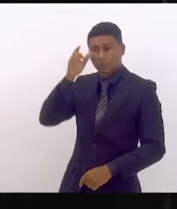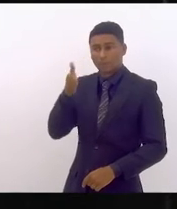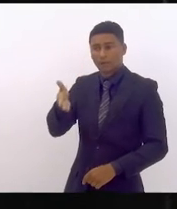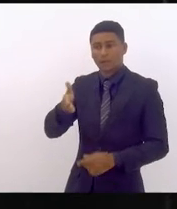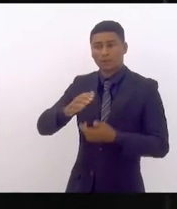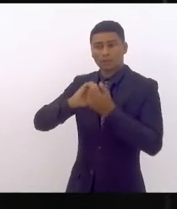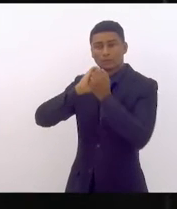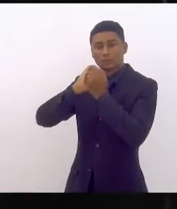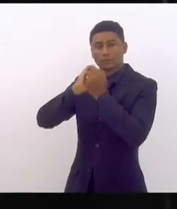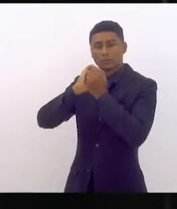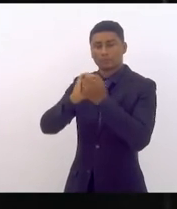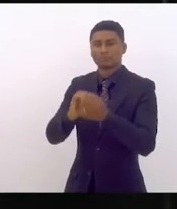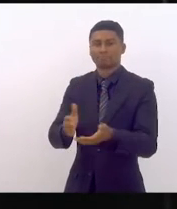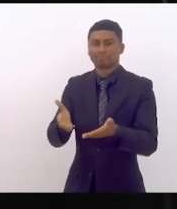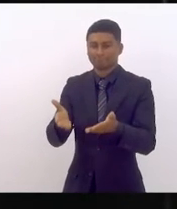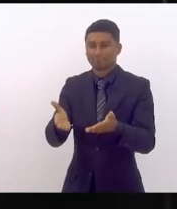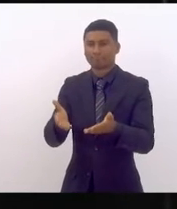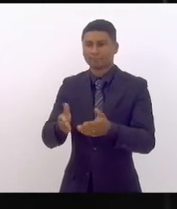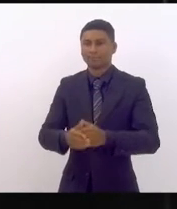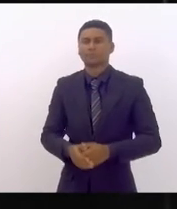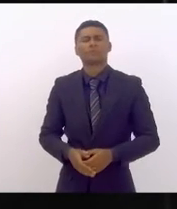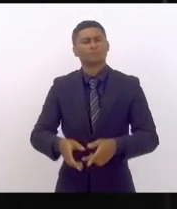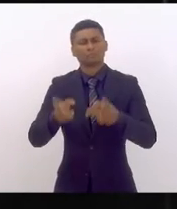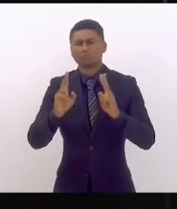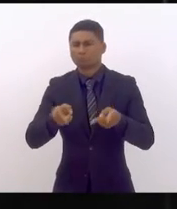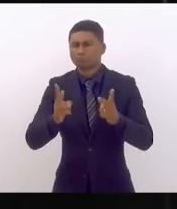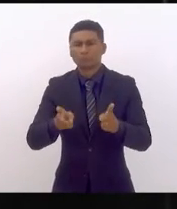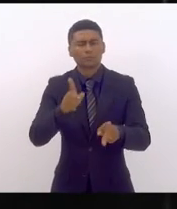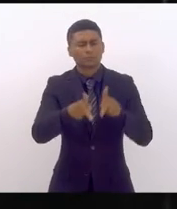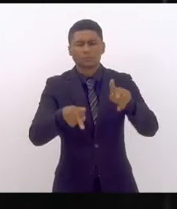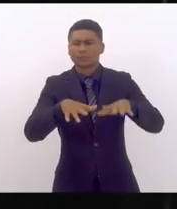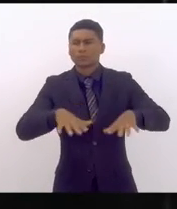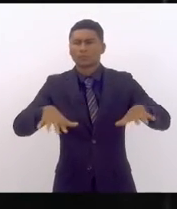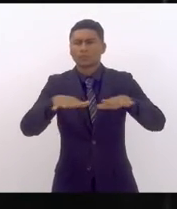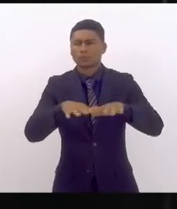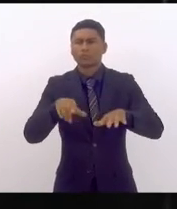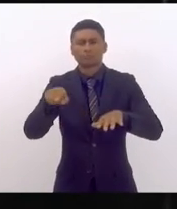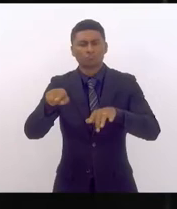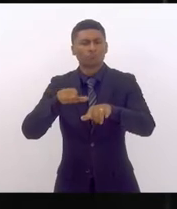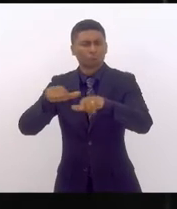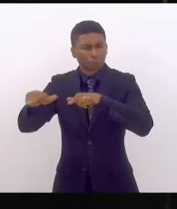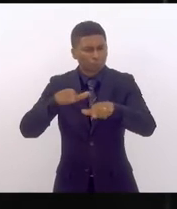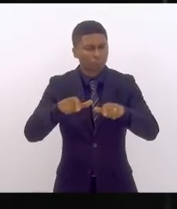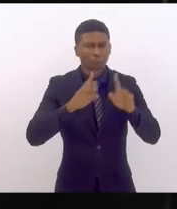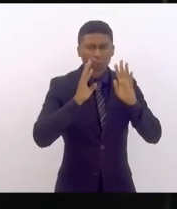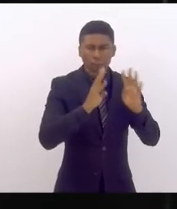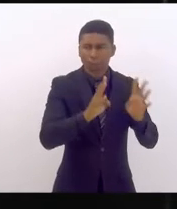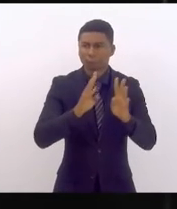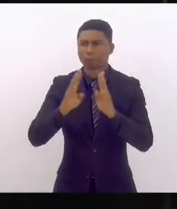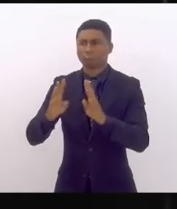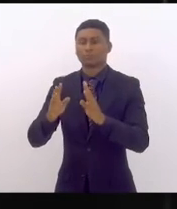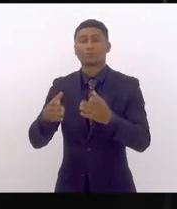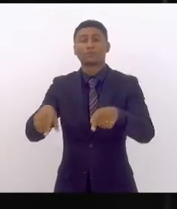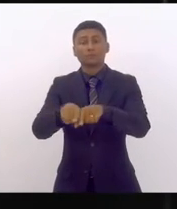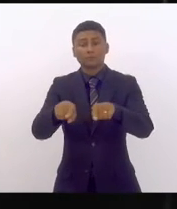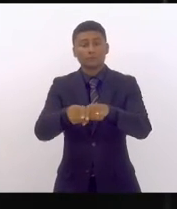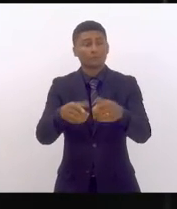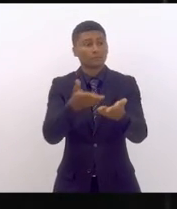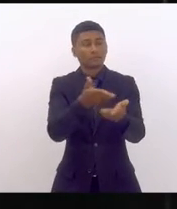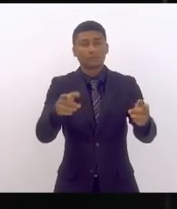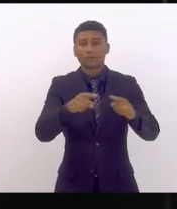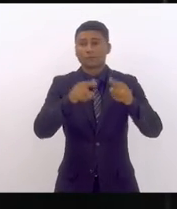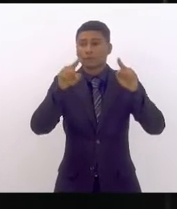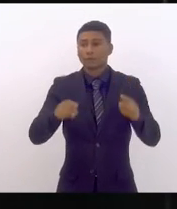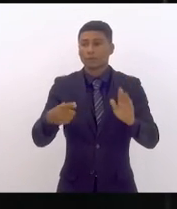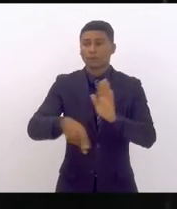sempre em seus mandatos honrando a nossa população funcionários de fato que administram e fazem com